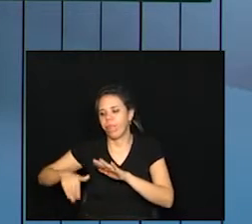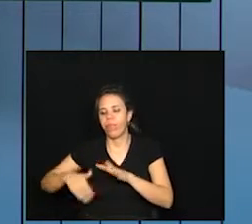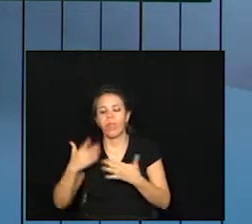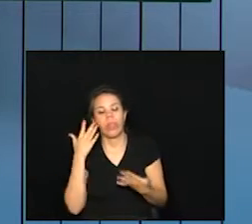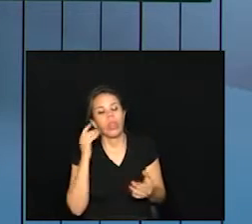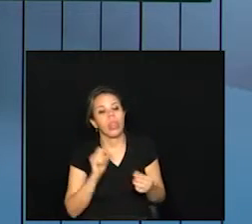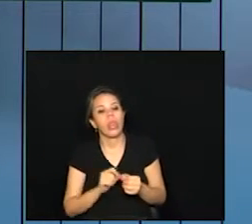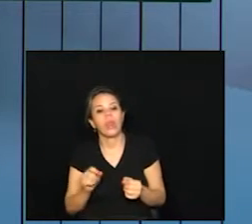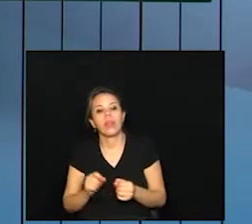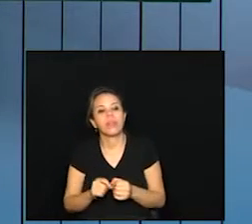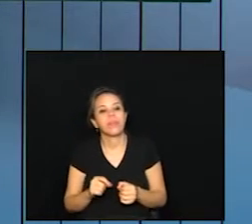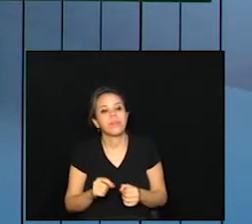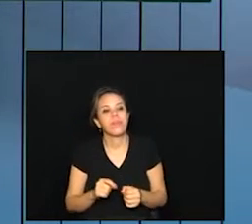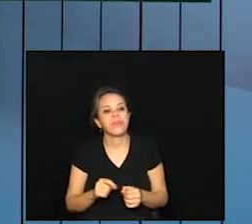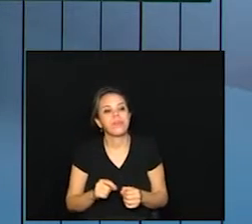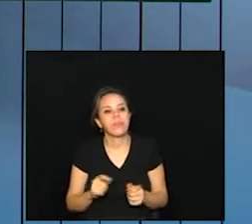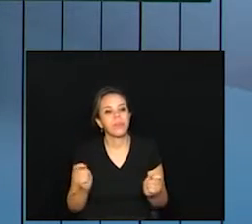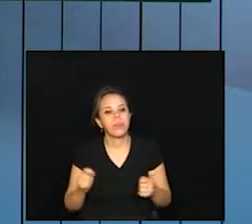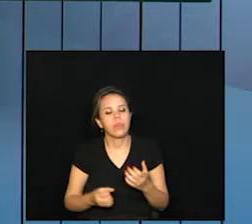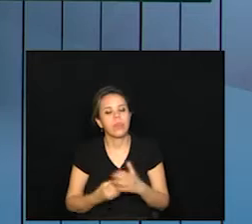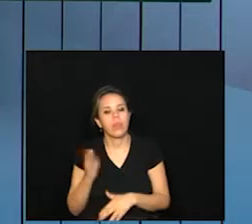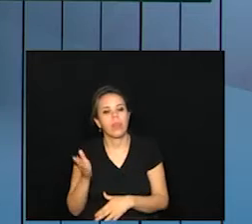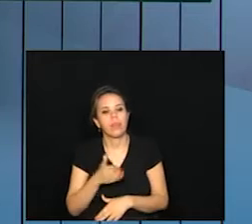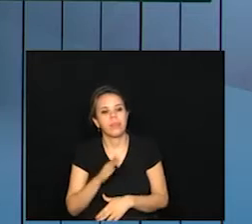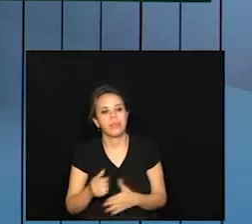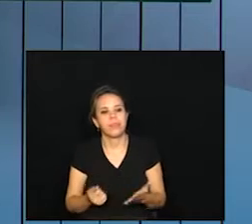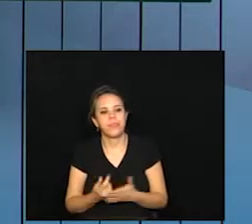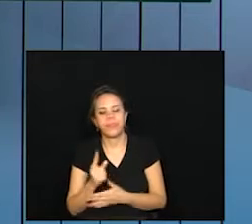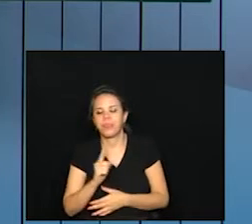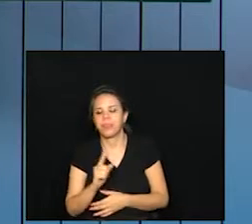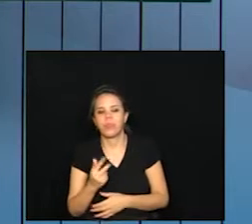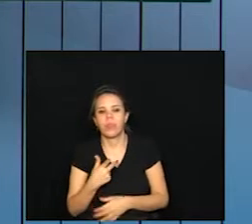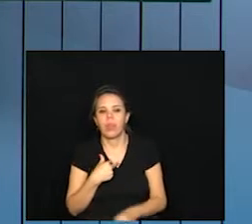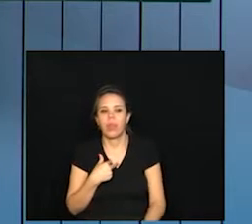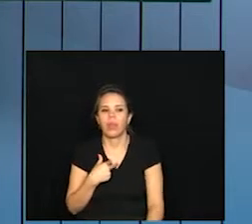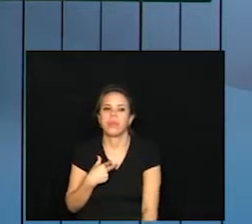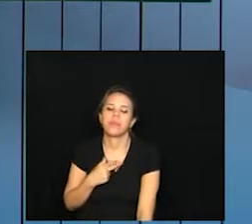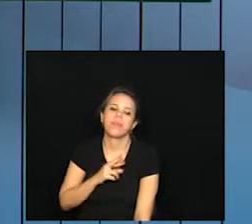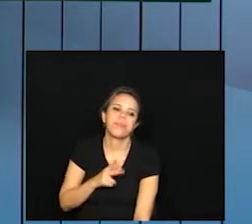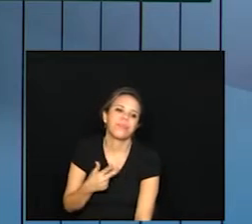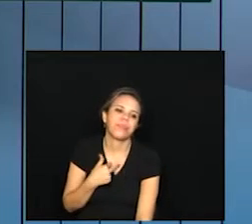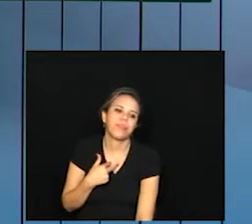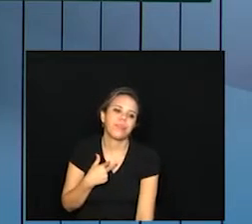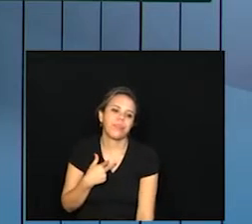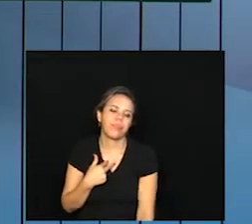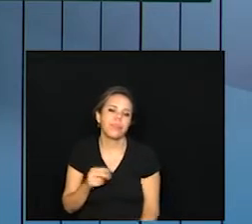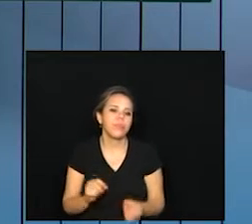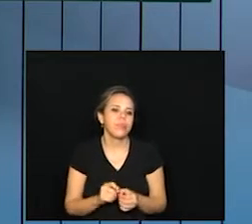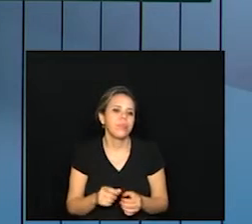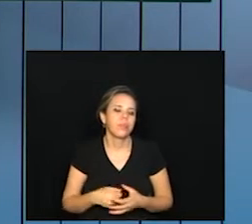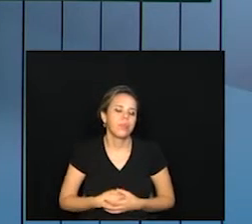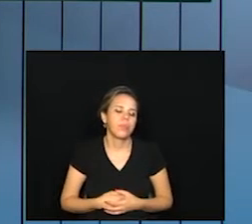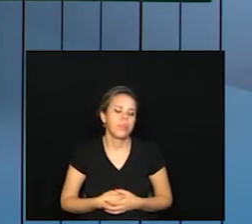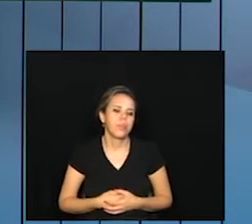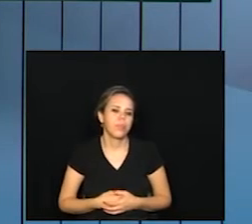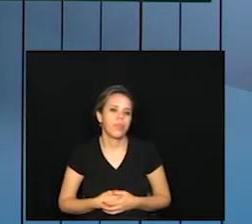barato. Isso é passível de cancelamento de compra ou ela não pode, esse não é um motivo, ela não pode fazer isso?